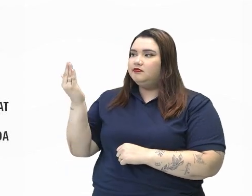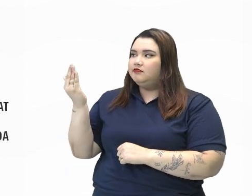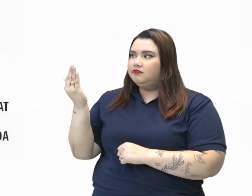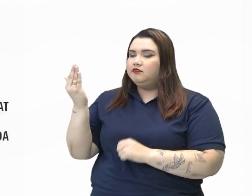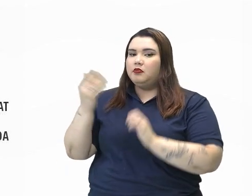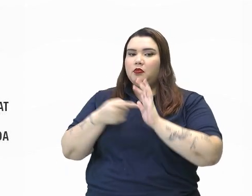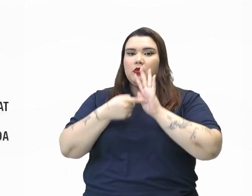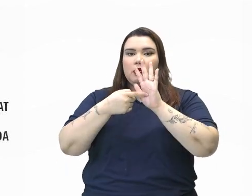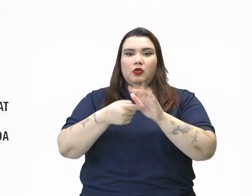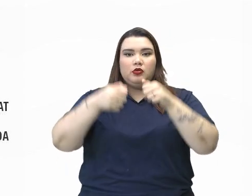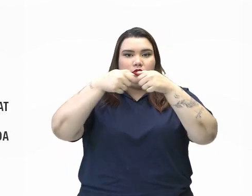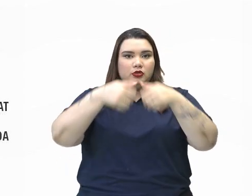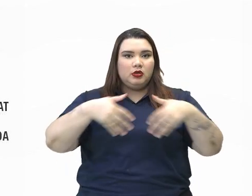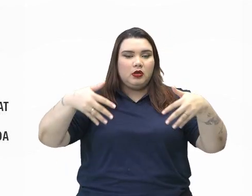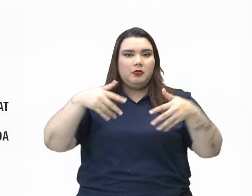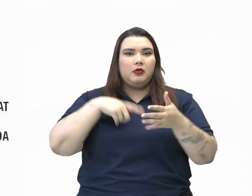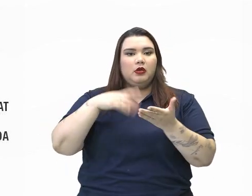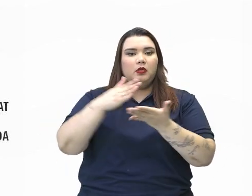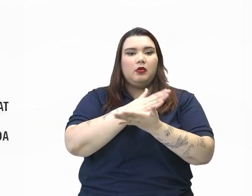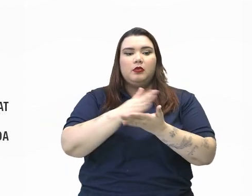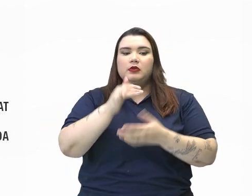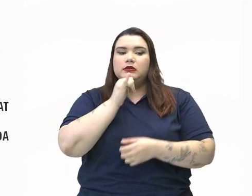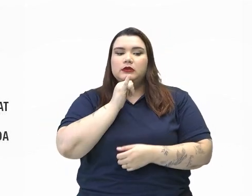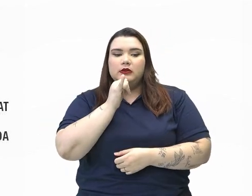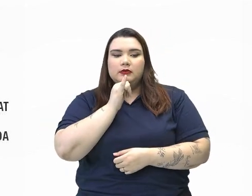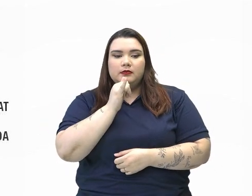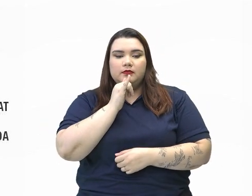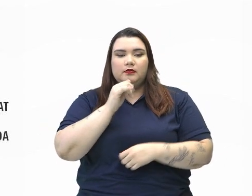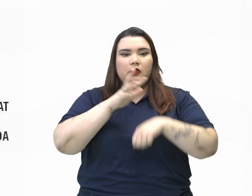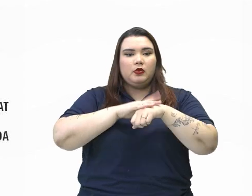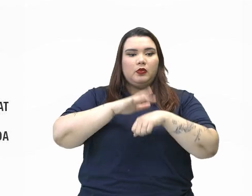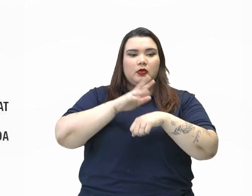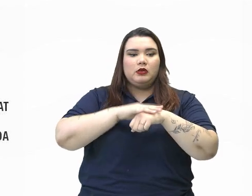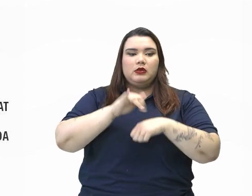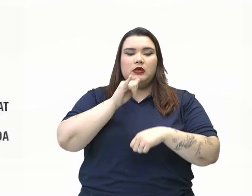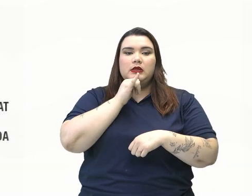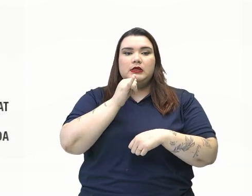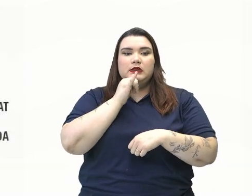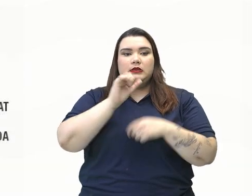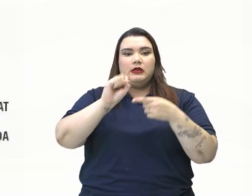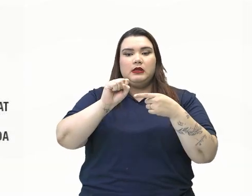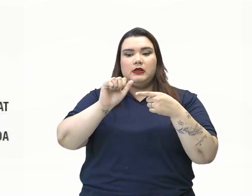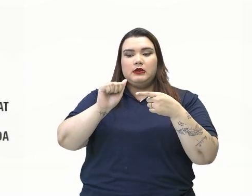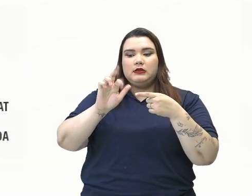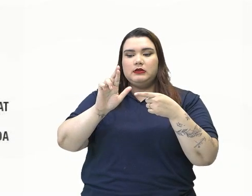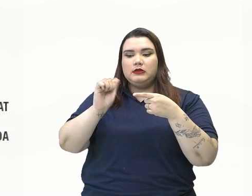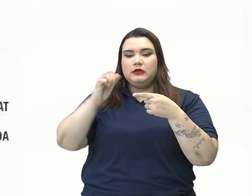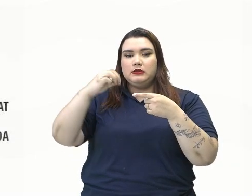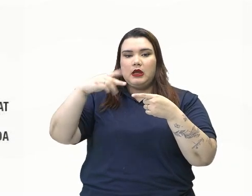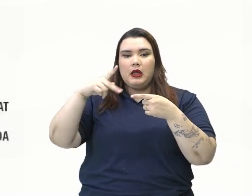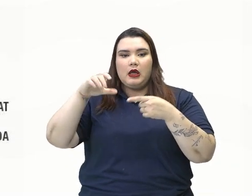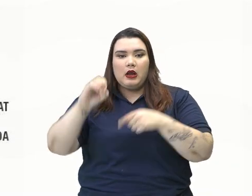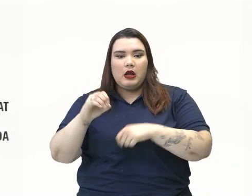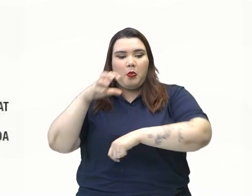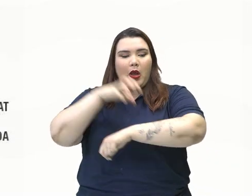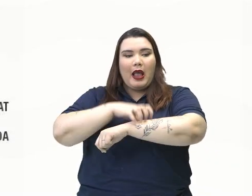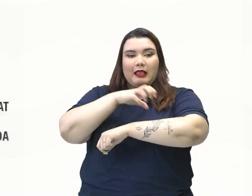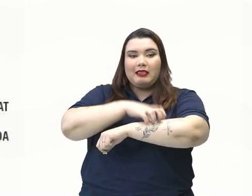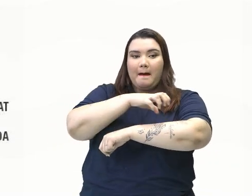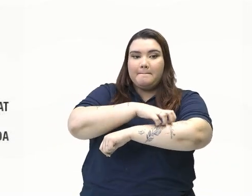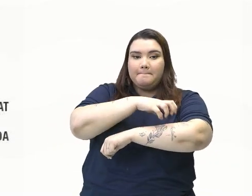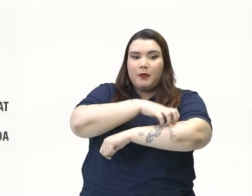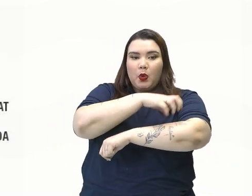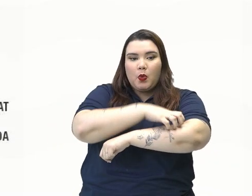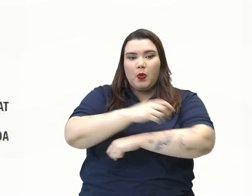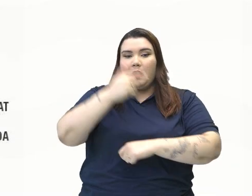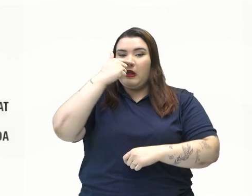que nós temos alguns exemplos, tá? Temos aí doenças como sarampo, catapora, gripe, né? E esses